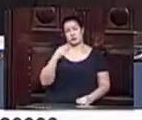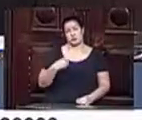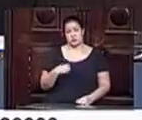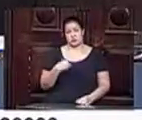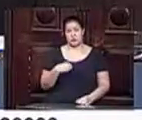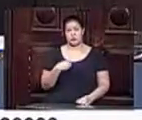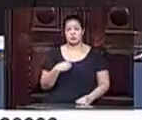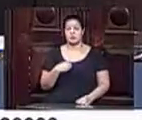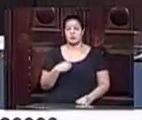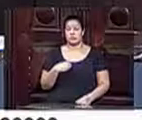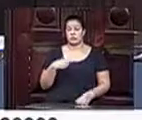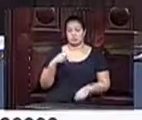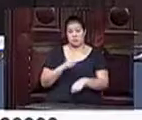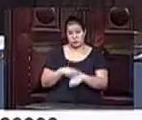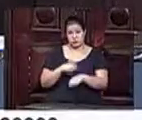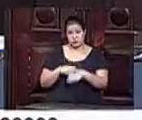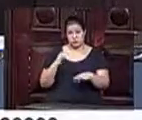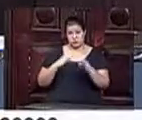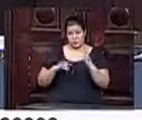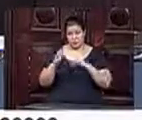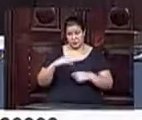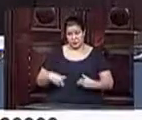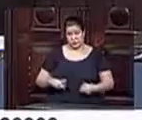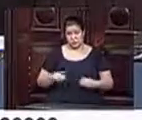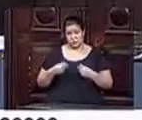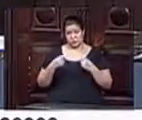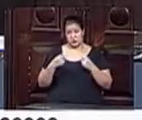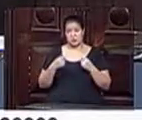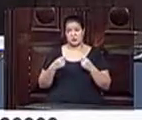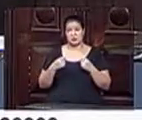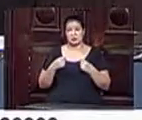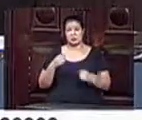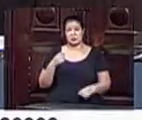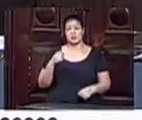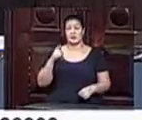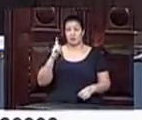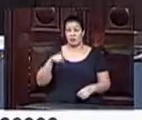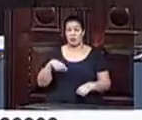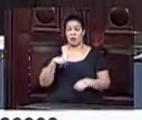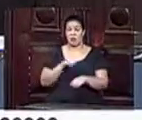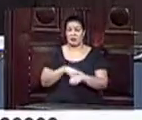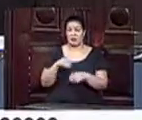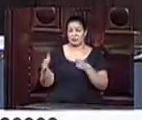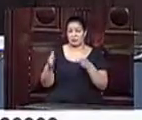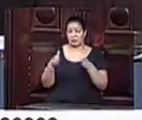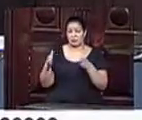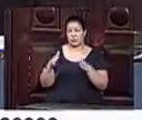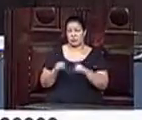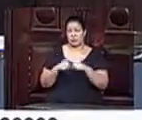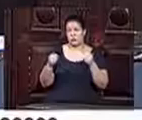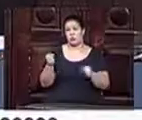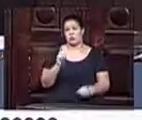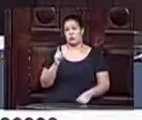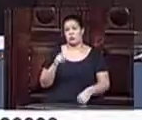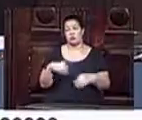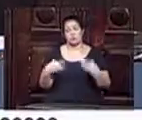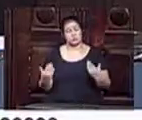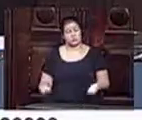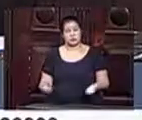o tempo no tratamento do câncer é que vai determinar a cura ou não.